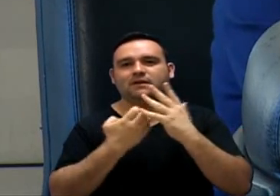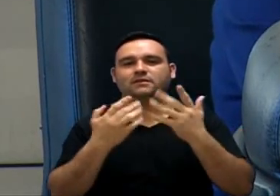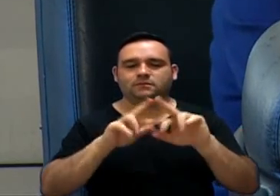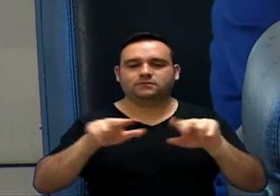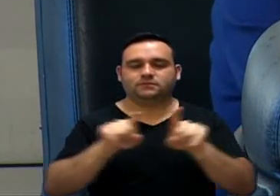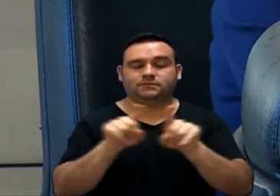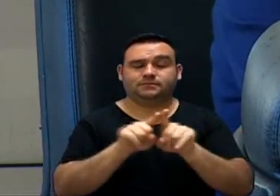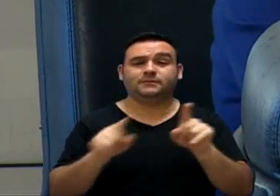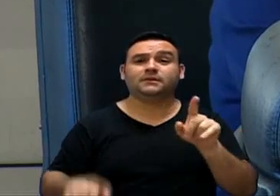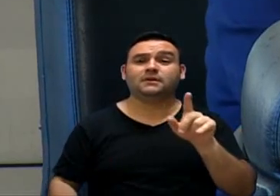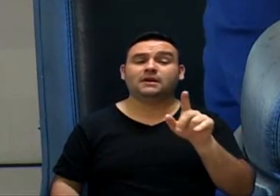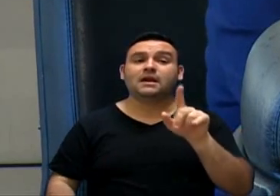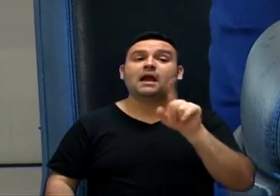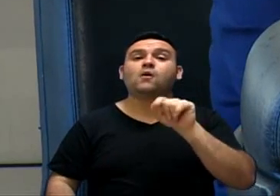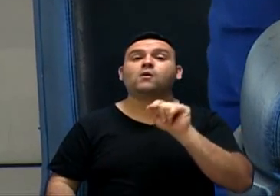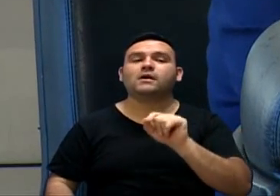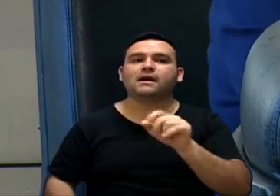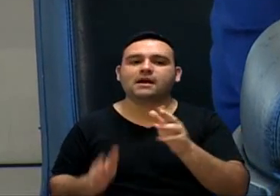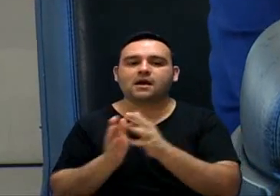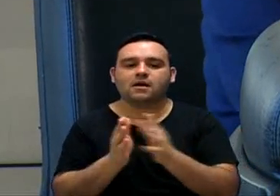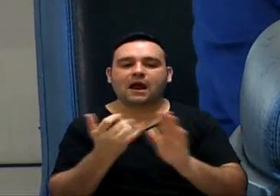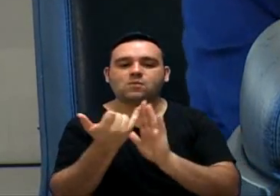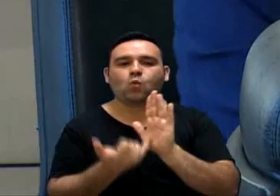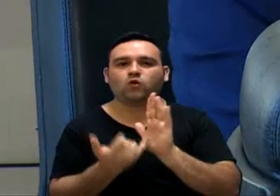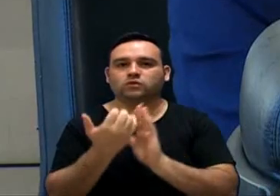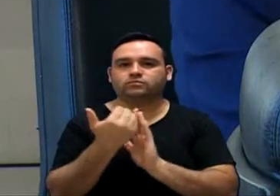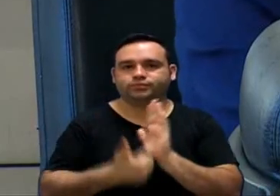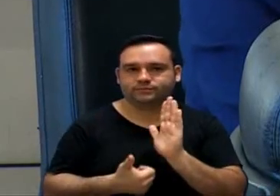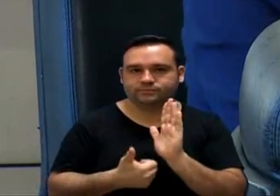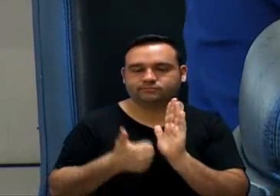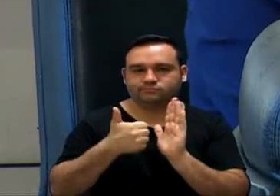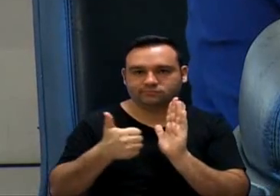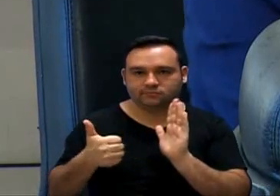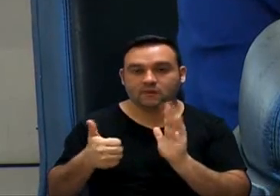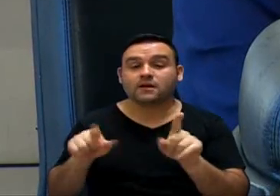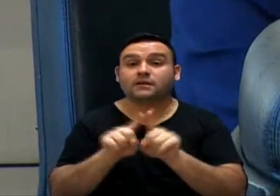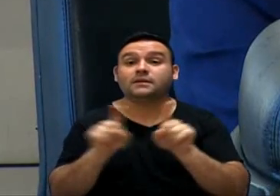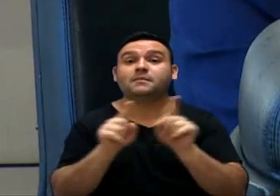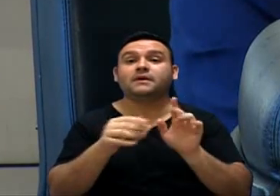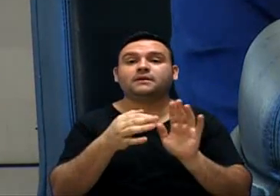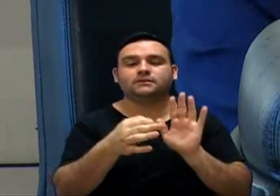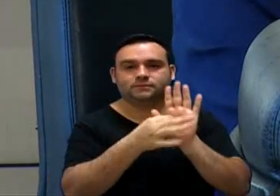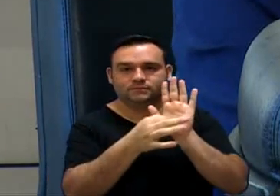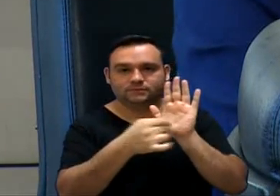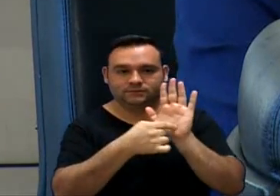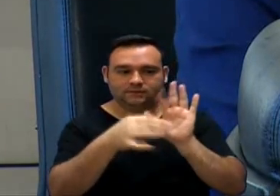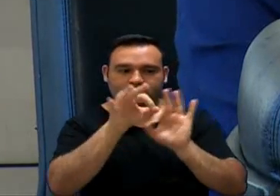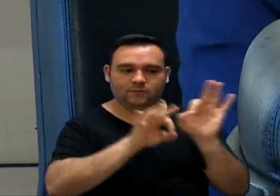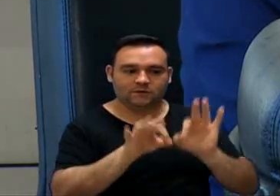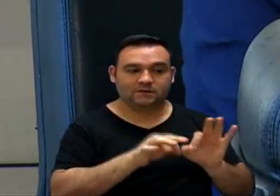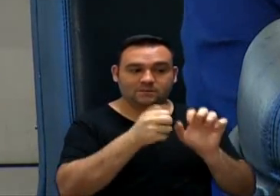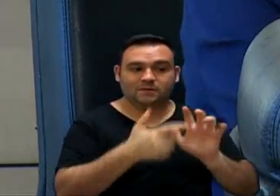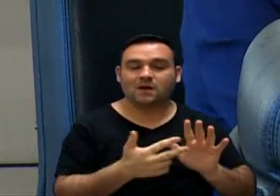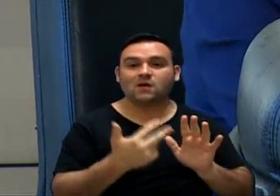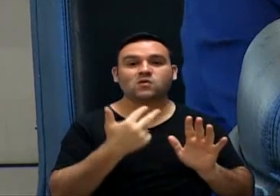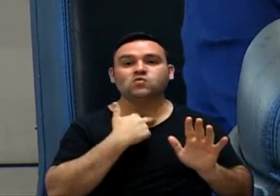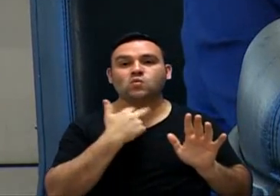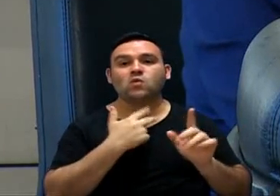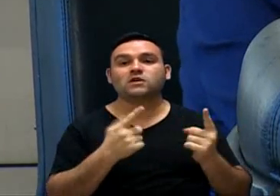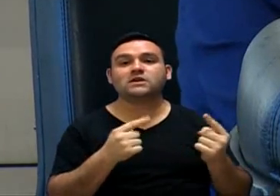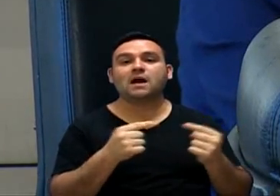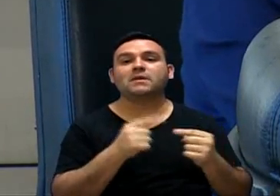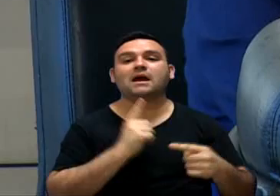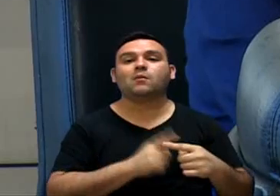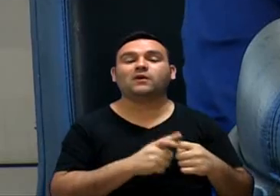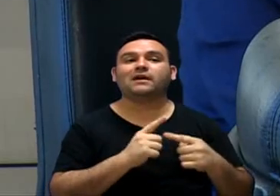MEIs, isentá-los de um determinado imposto. Inclusive, no parecer do projeto, fala que ele não pode ser aplicado,